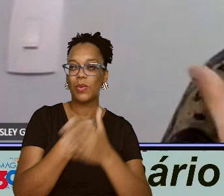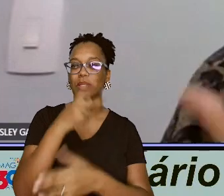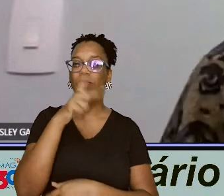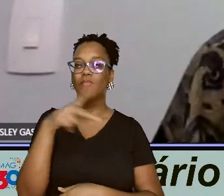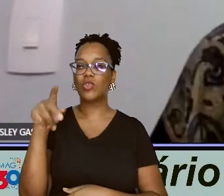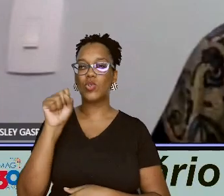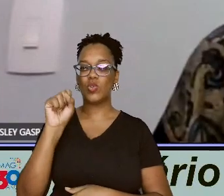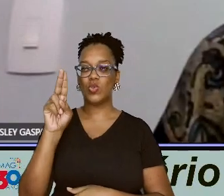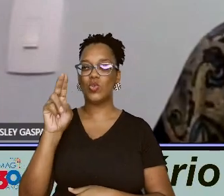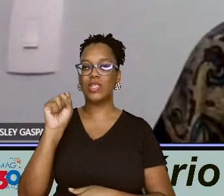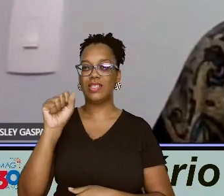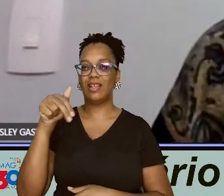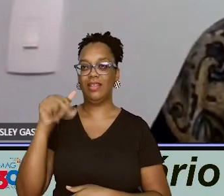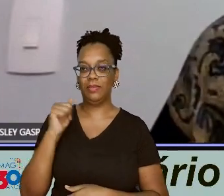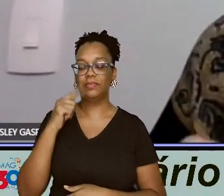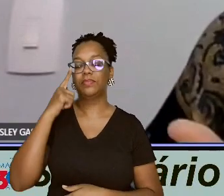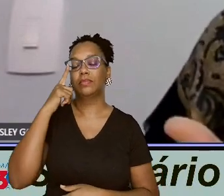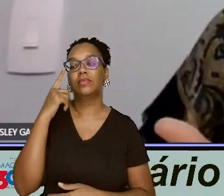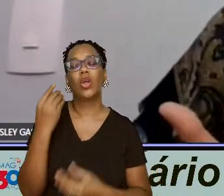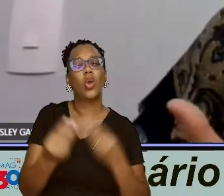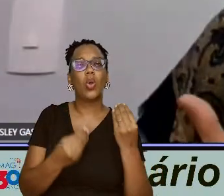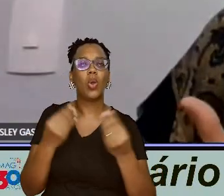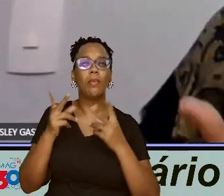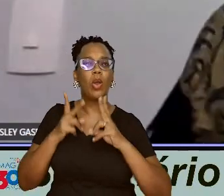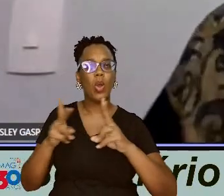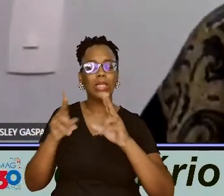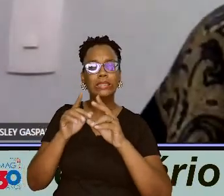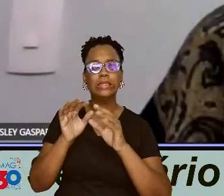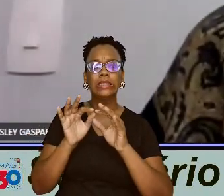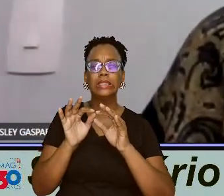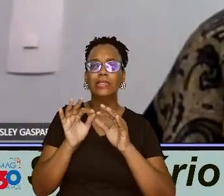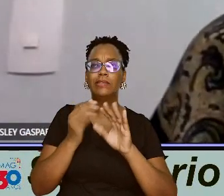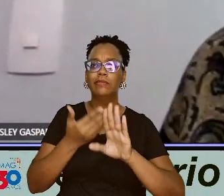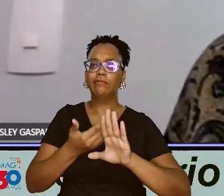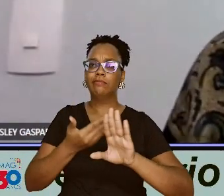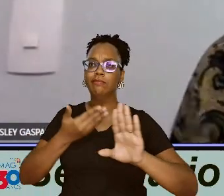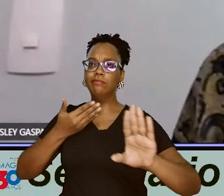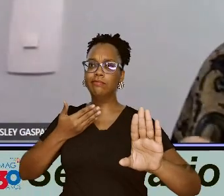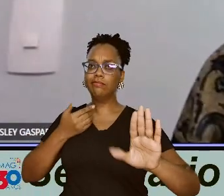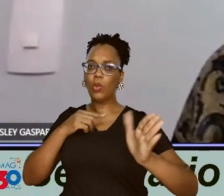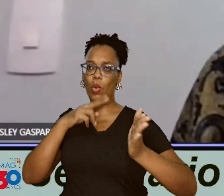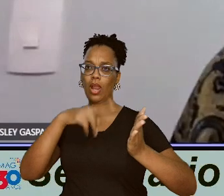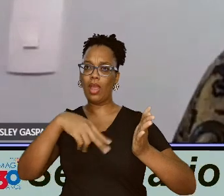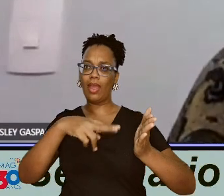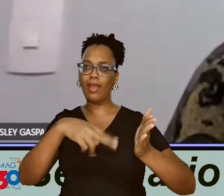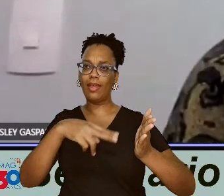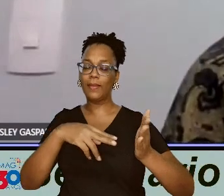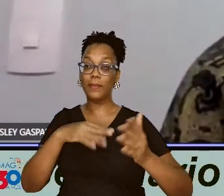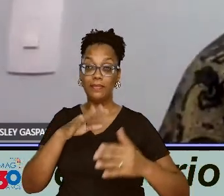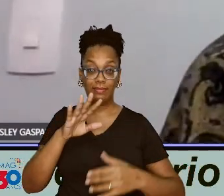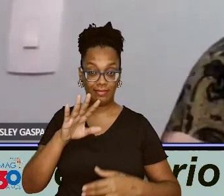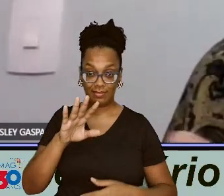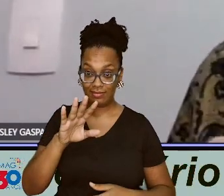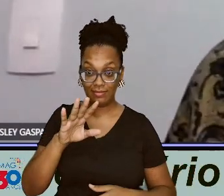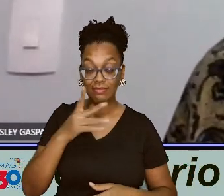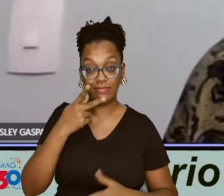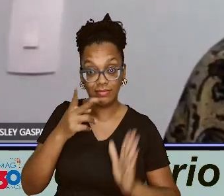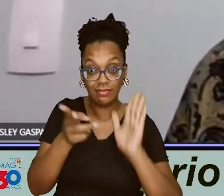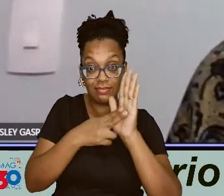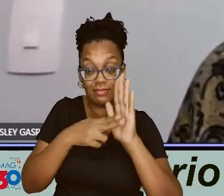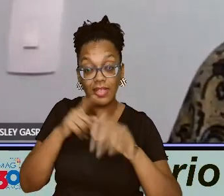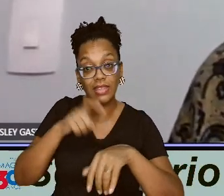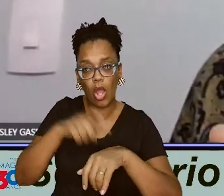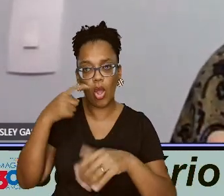Suzana, como a gente manter a distância daquilo que a gente estava lendo? Tinha hora, juro para vocês, eu